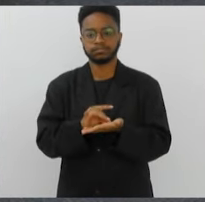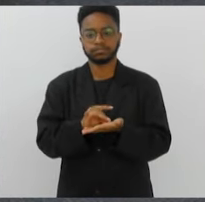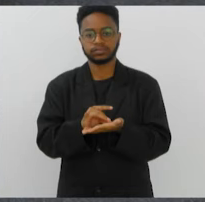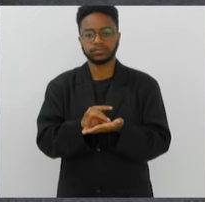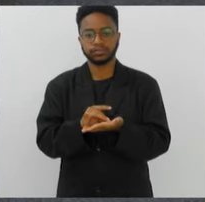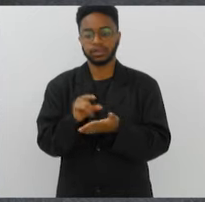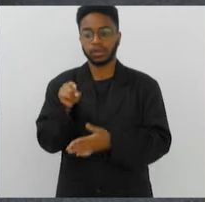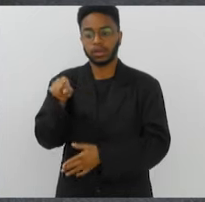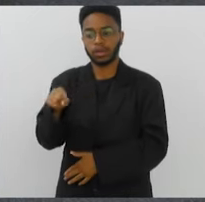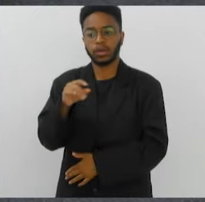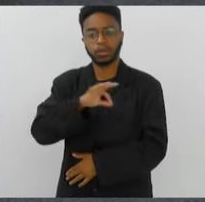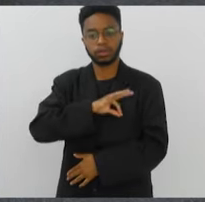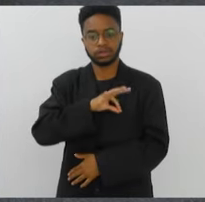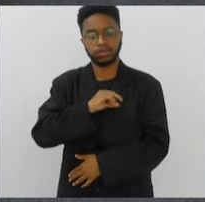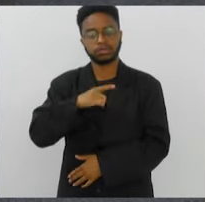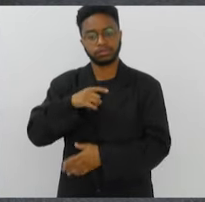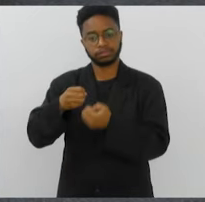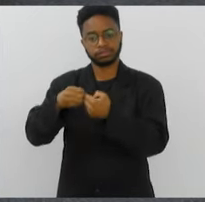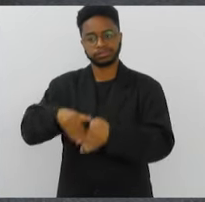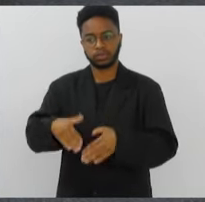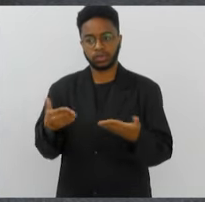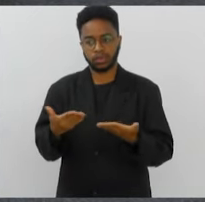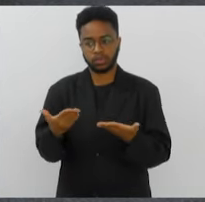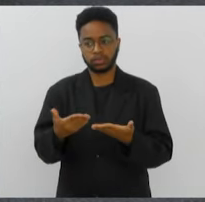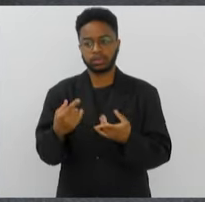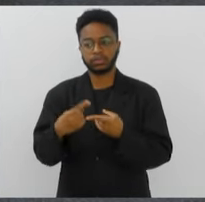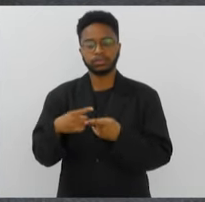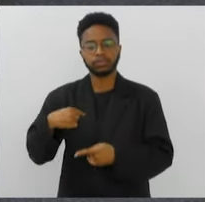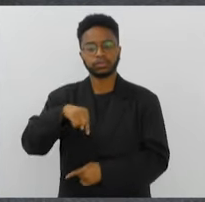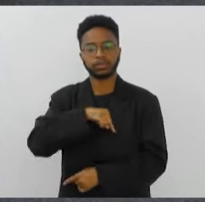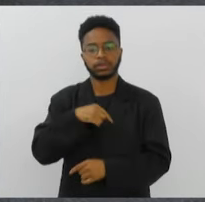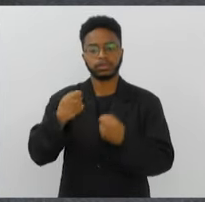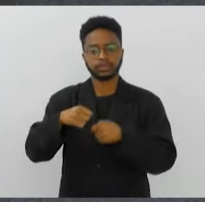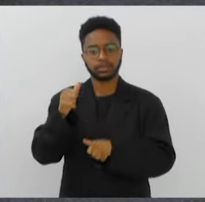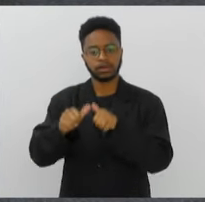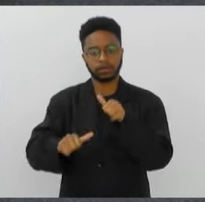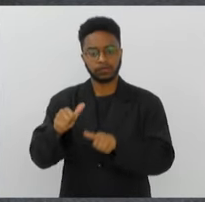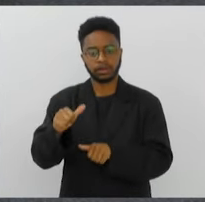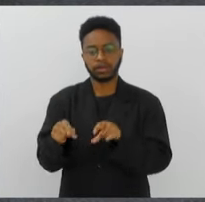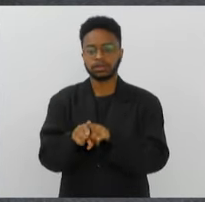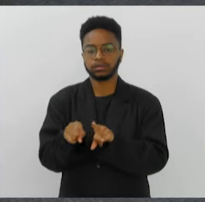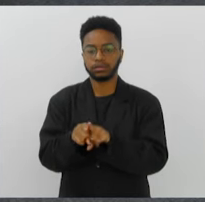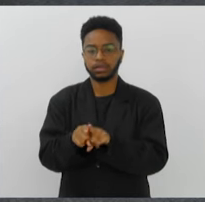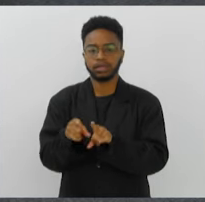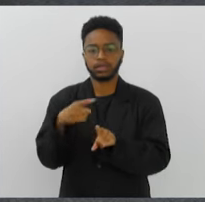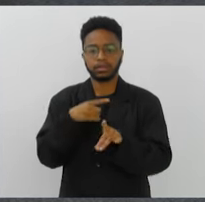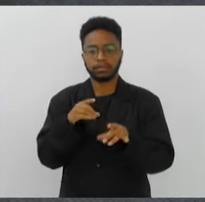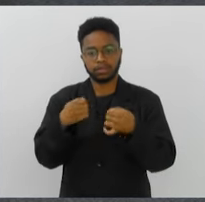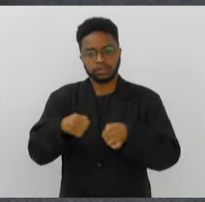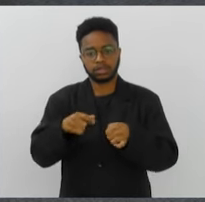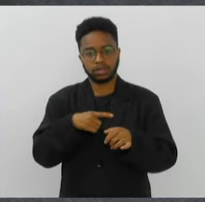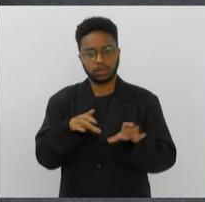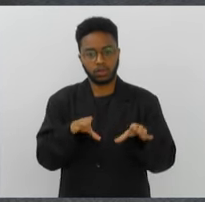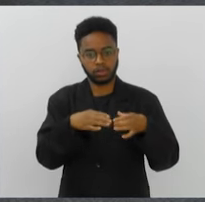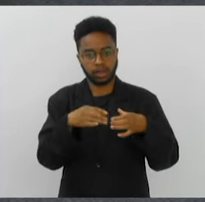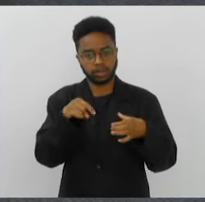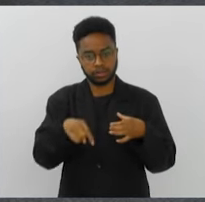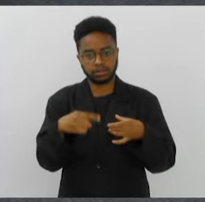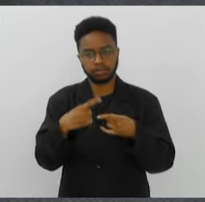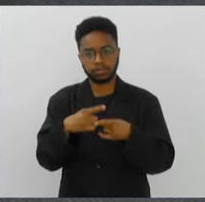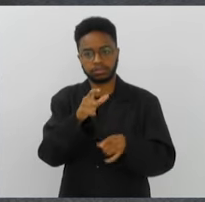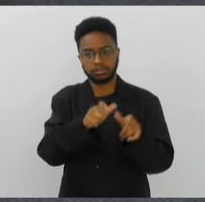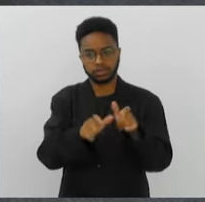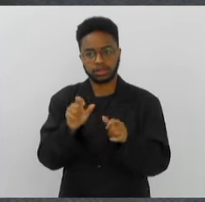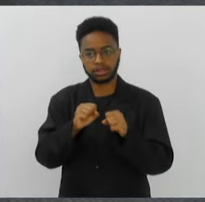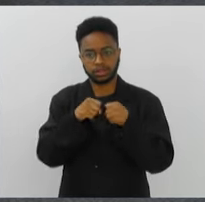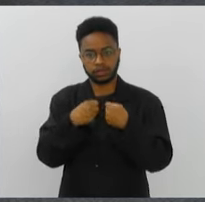que o policial é prejudicado hoje, que a gente precisa rever isso. Pegar uma comissão aqui, aqueles que defendem, delegado Carlos